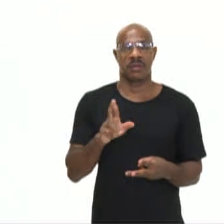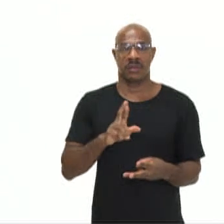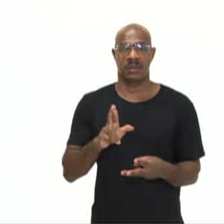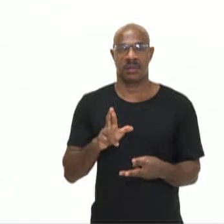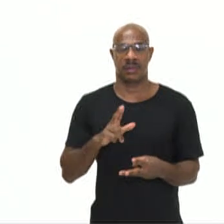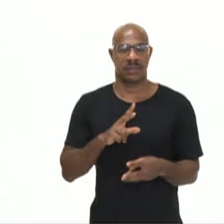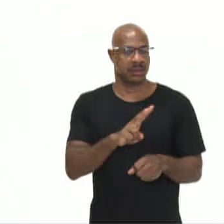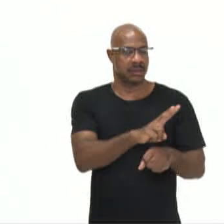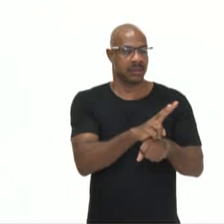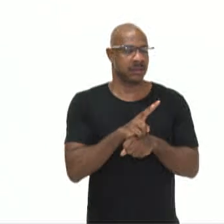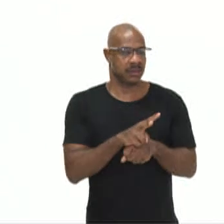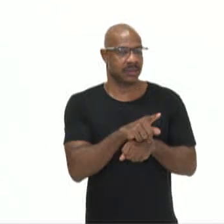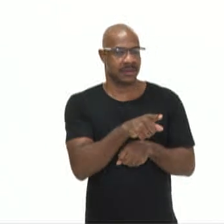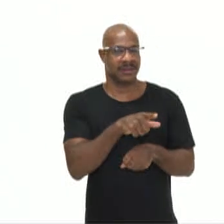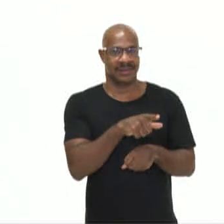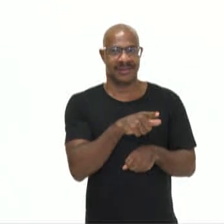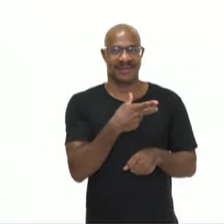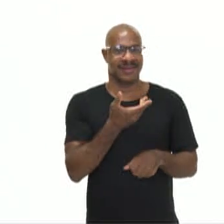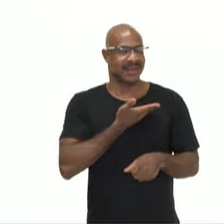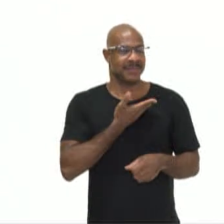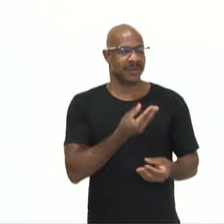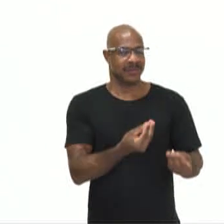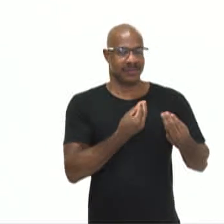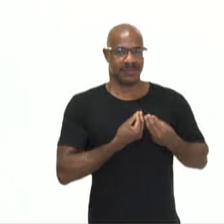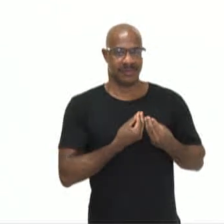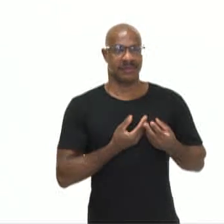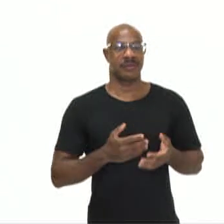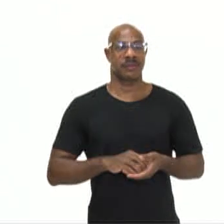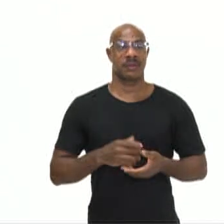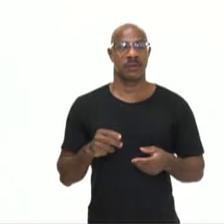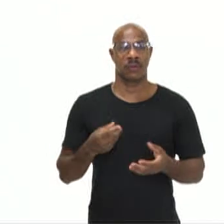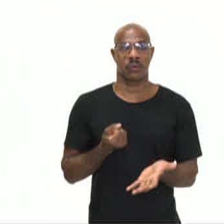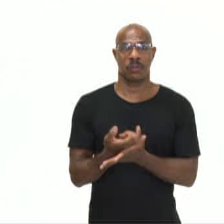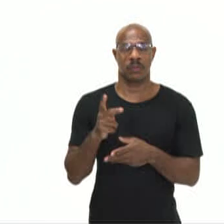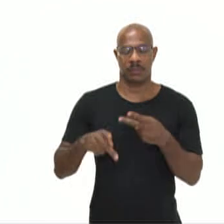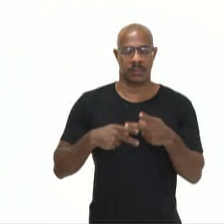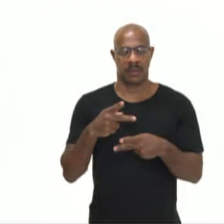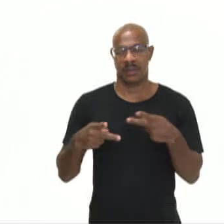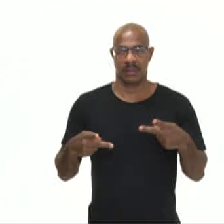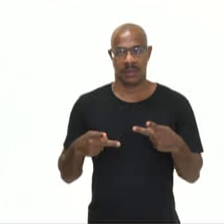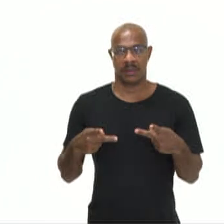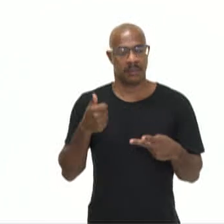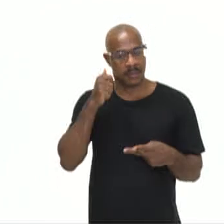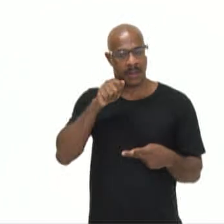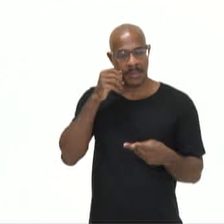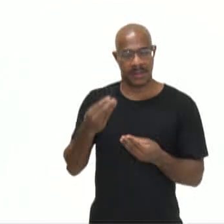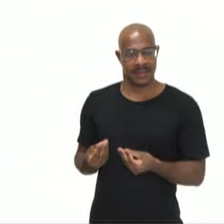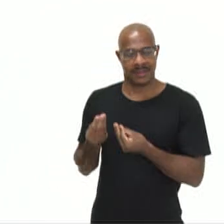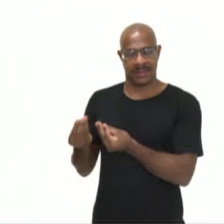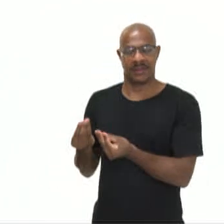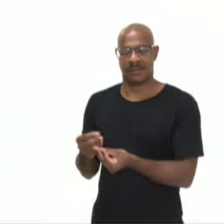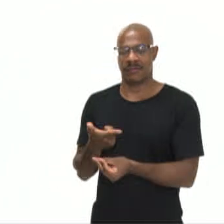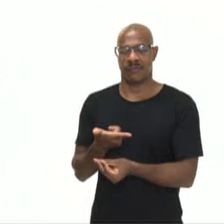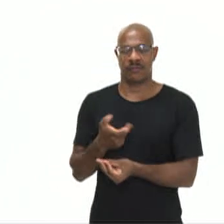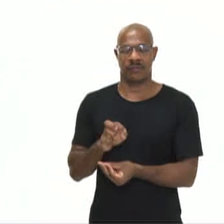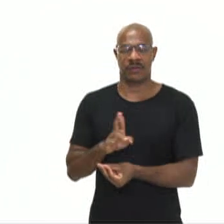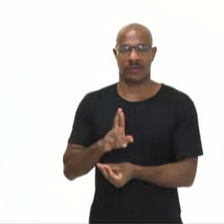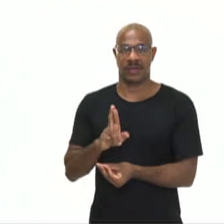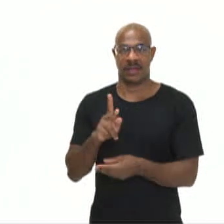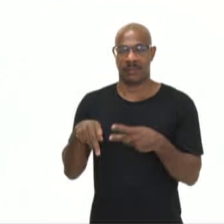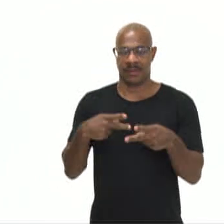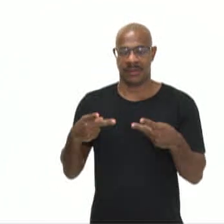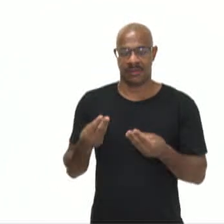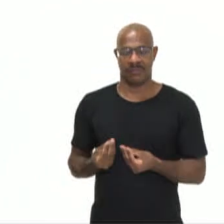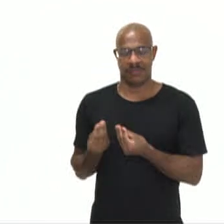havia emprestado a Edu, pois assim comprou um presente de aniversário para sua mãe no valor de